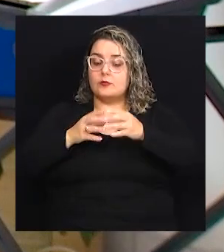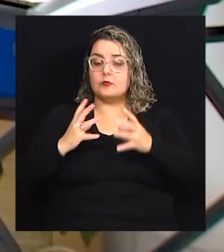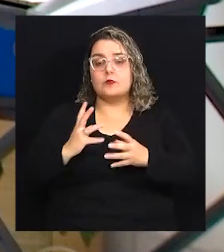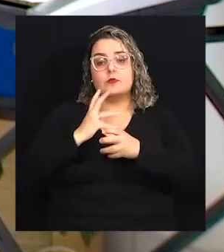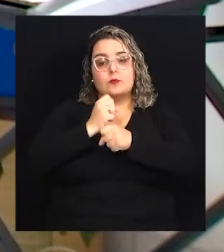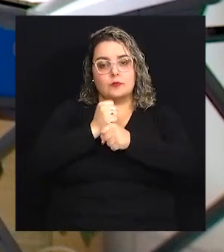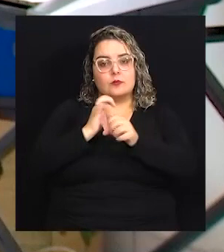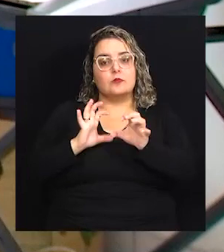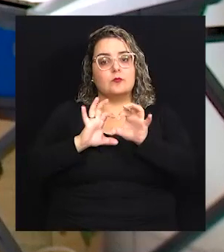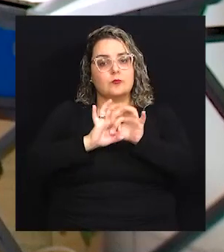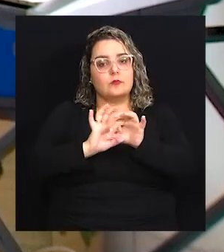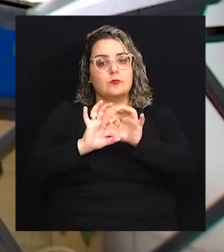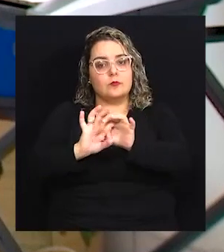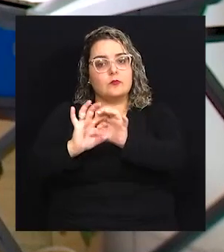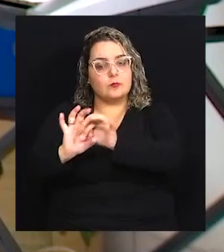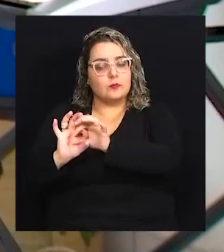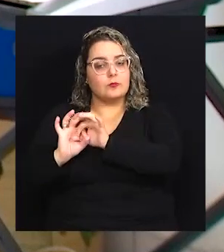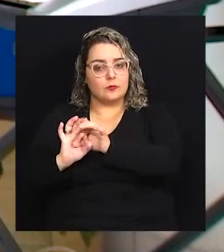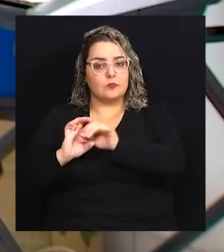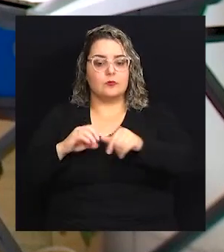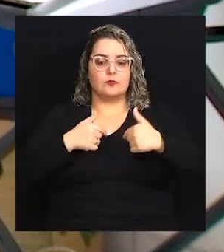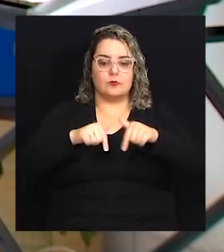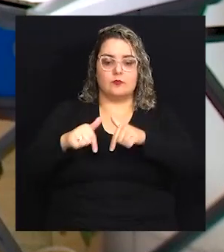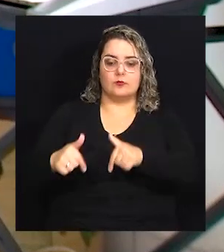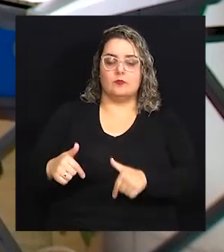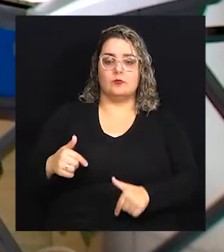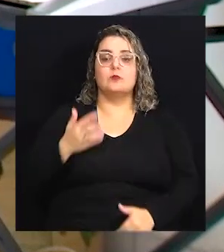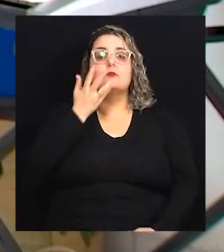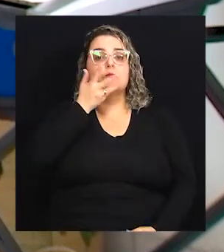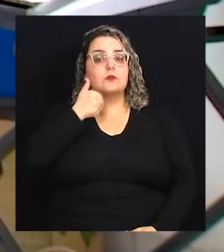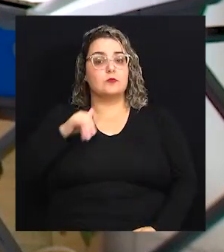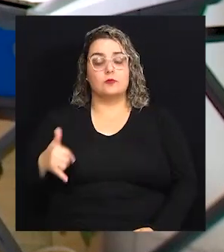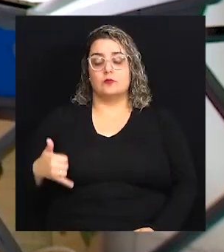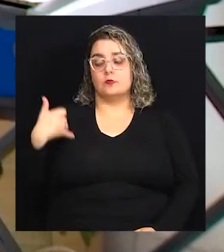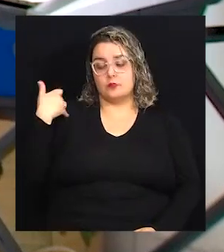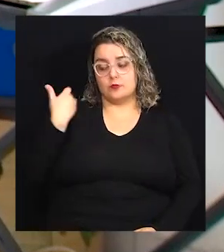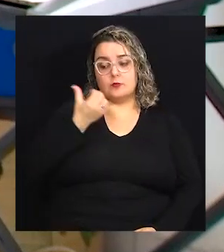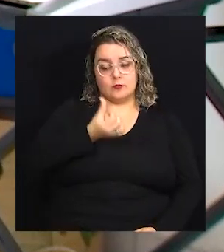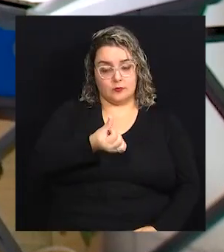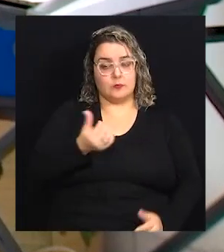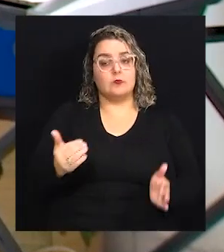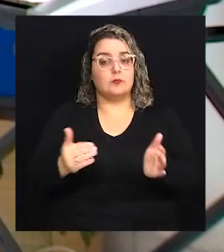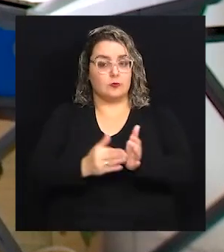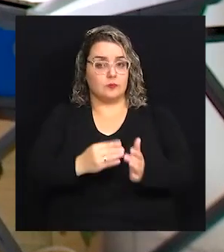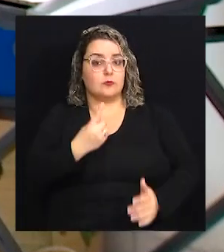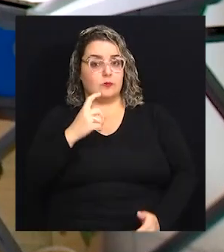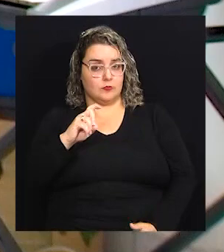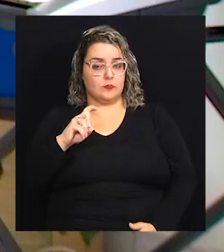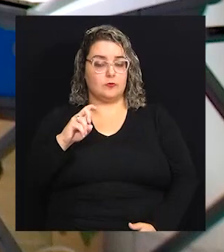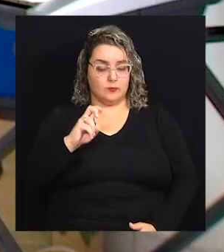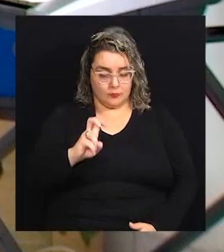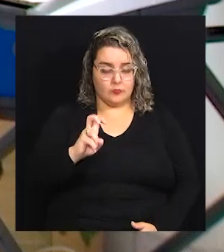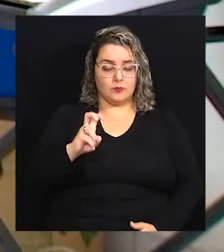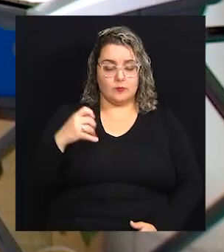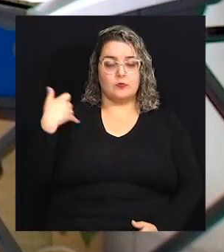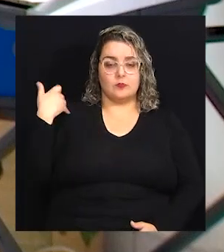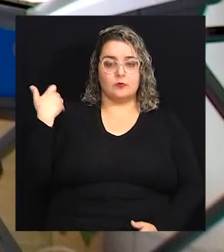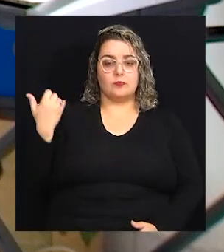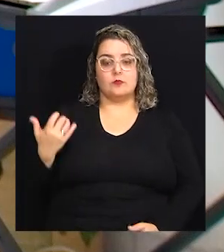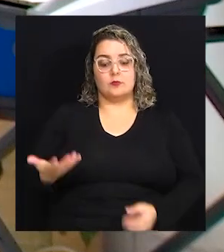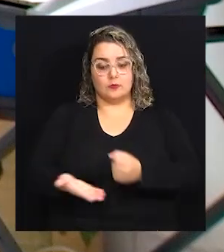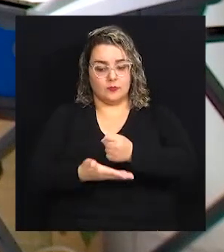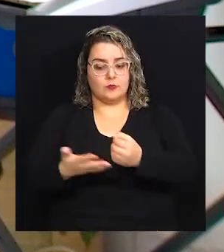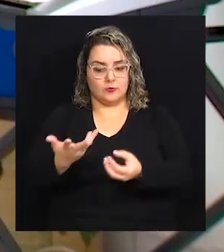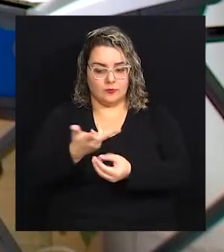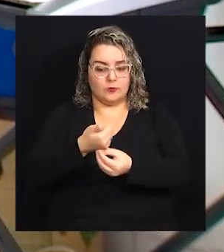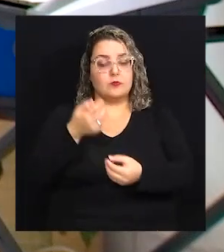convivência e fortalecimento de vínculo. Nós trabalhamos com crianças de 6 a 15 anos. Basicamente, a nossa base é